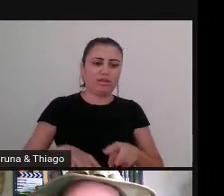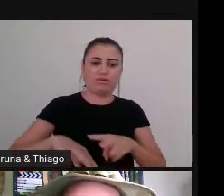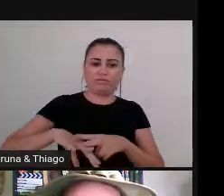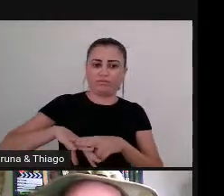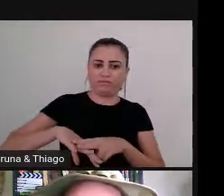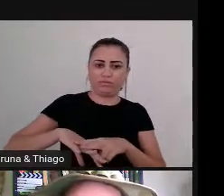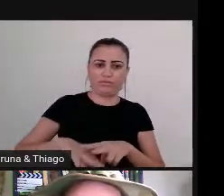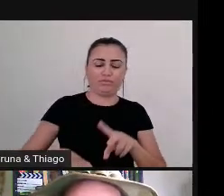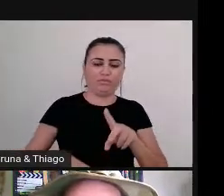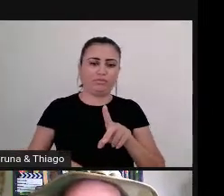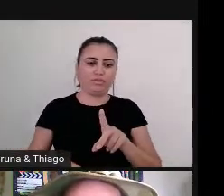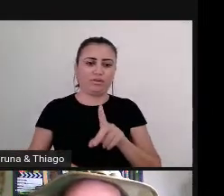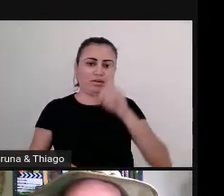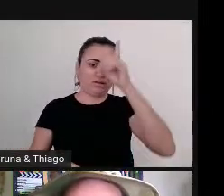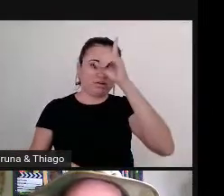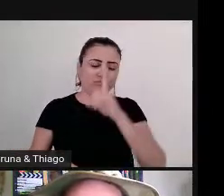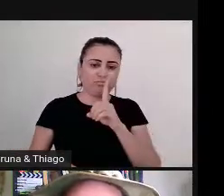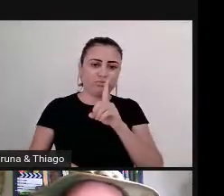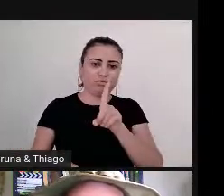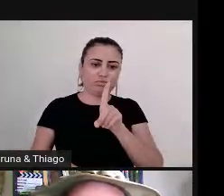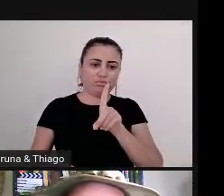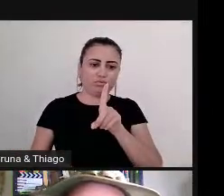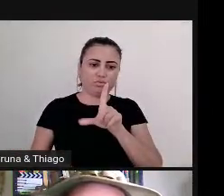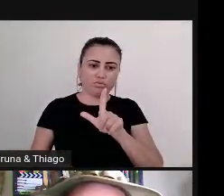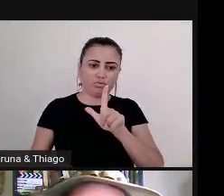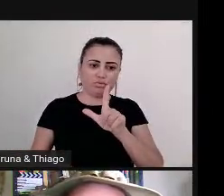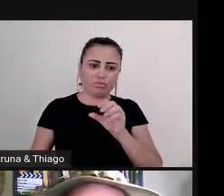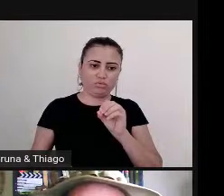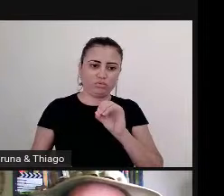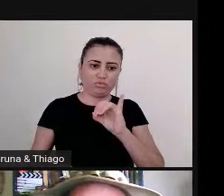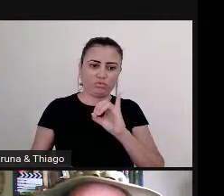aqui, ó, nas patinhas.